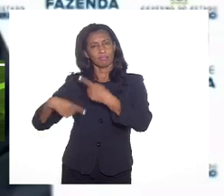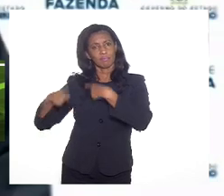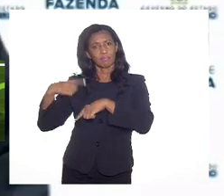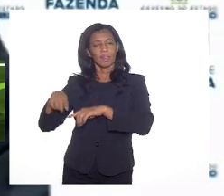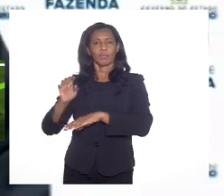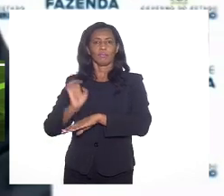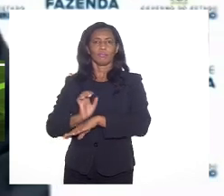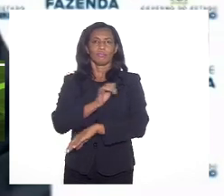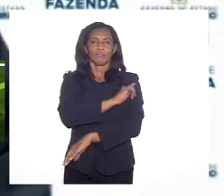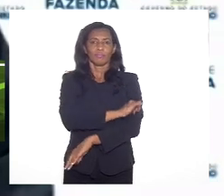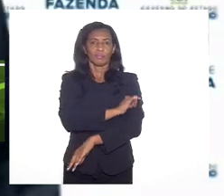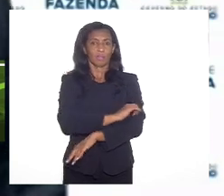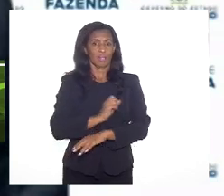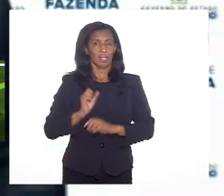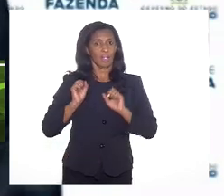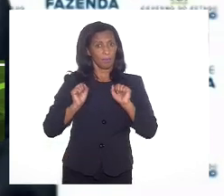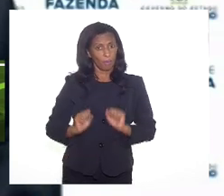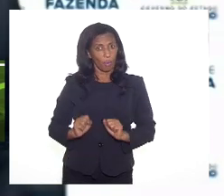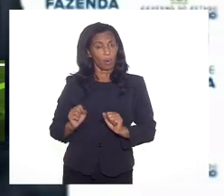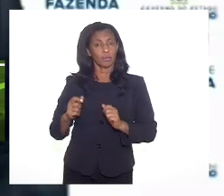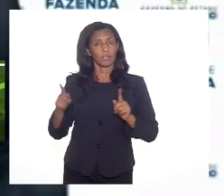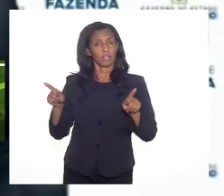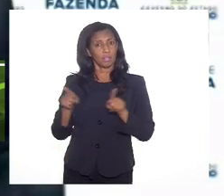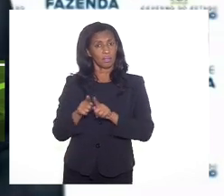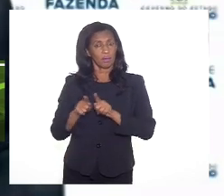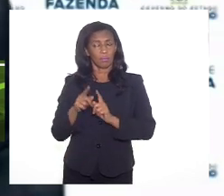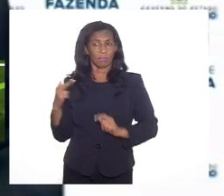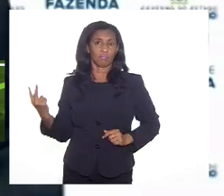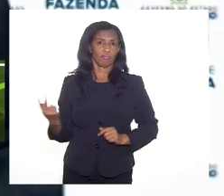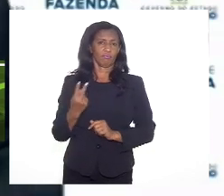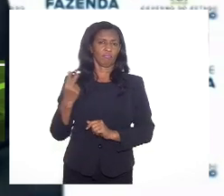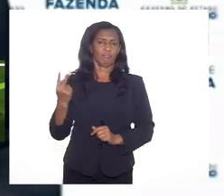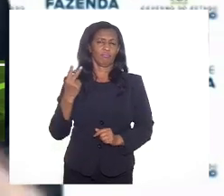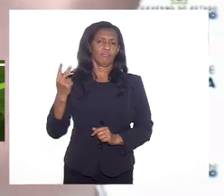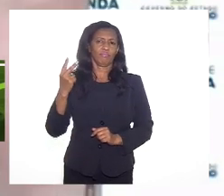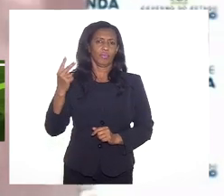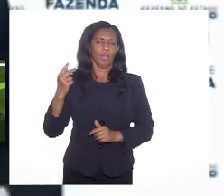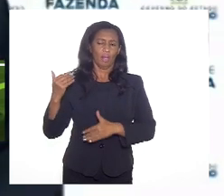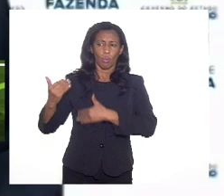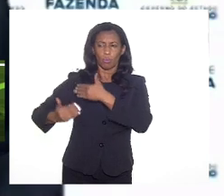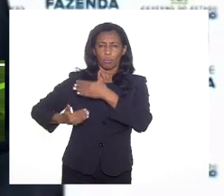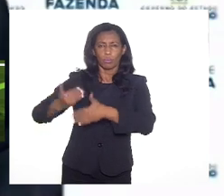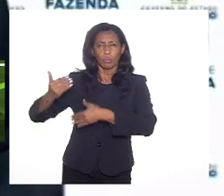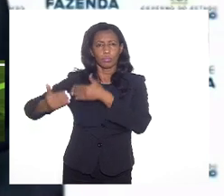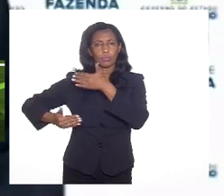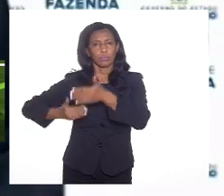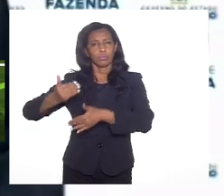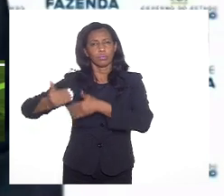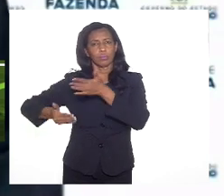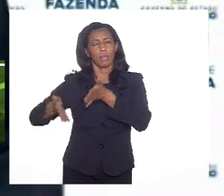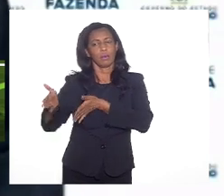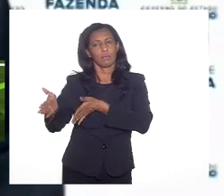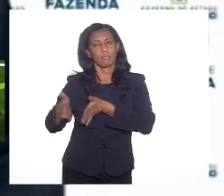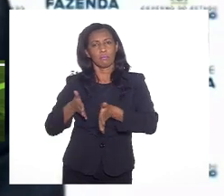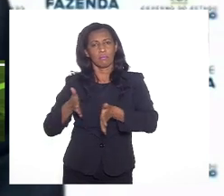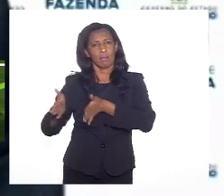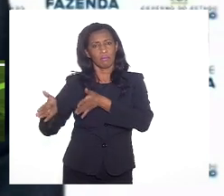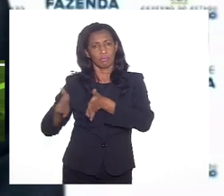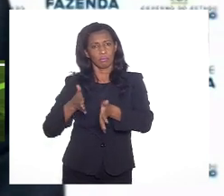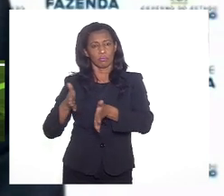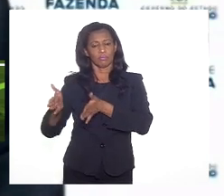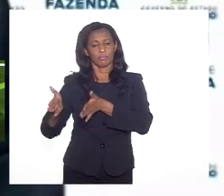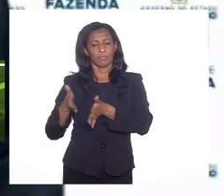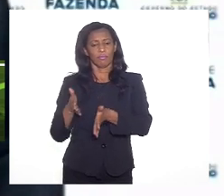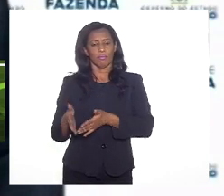Rio de Janeiro, ele pode ser um instrumento valioso para que possamos, ao longo desse caminhar,